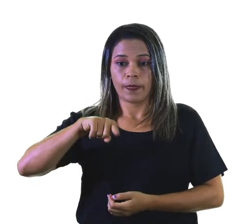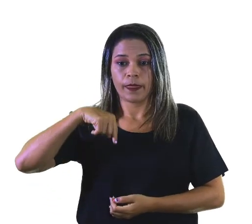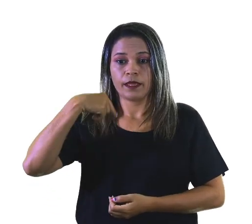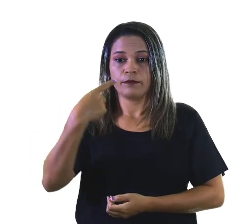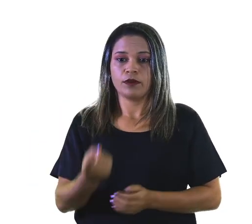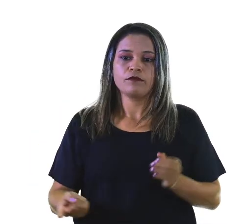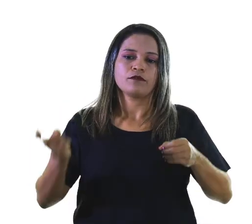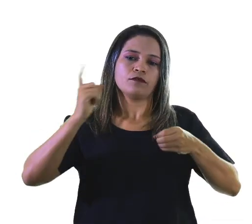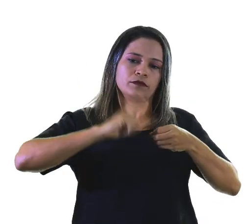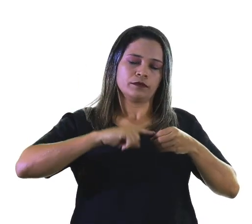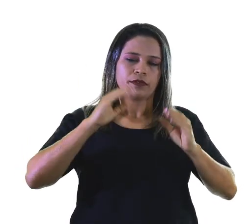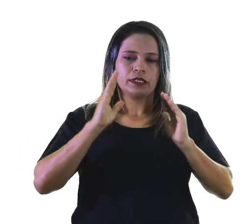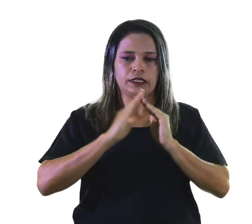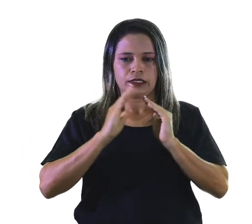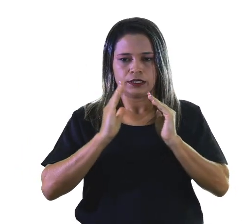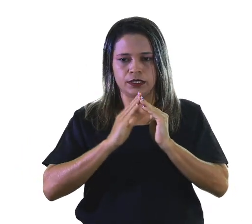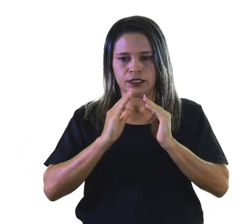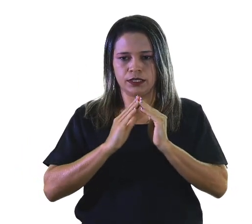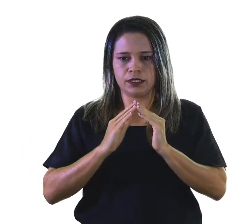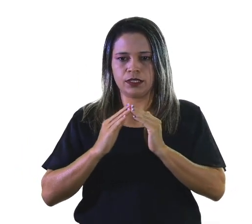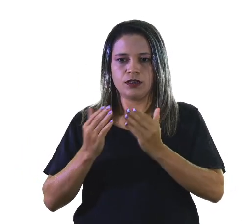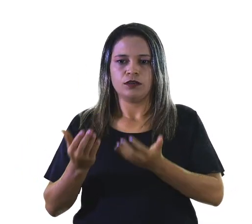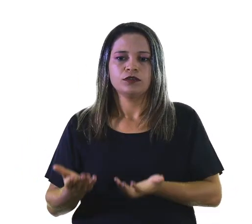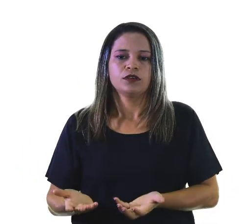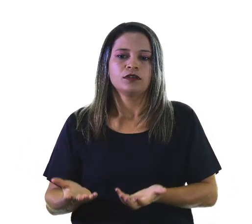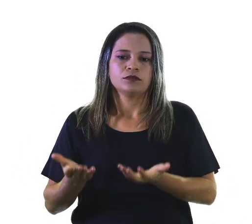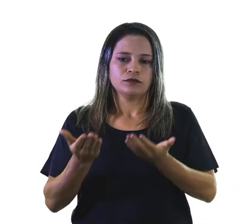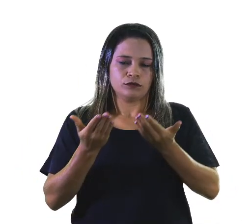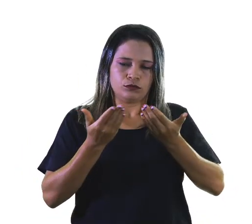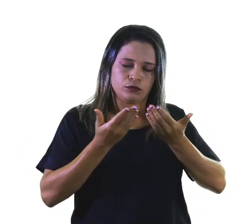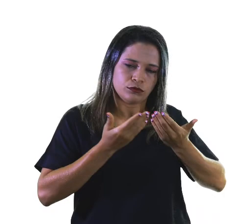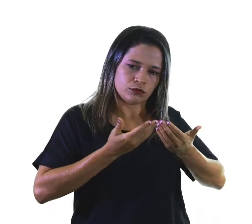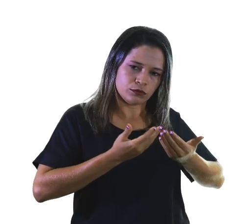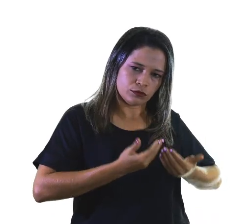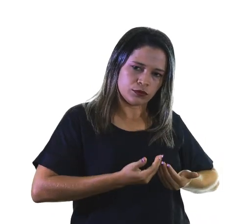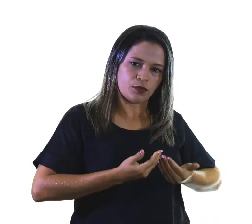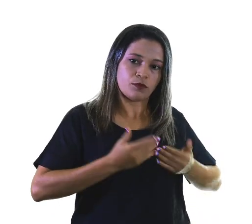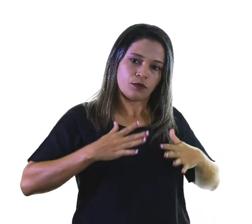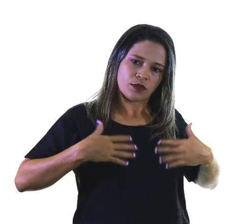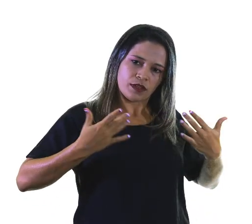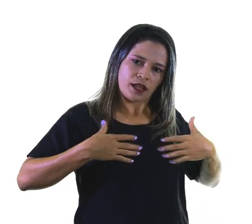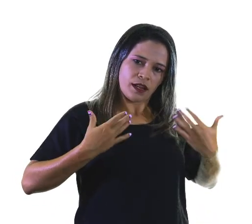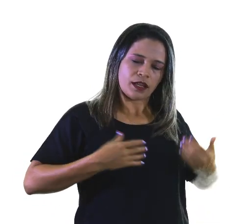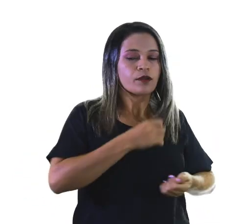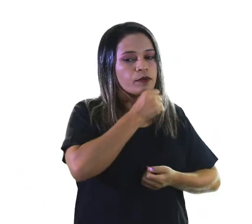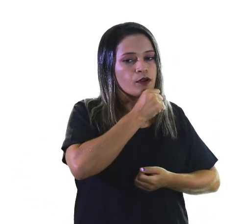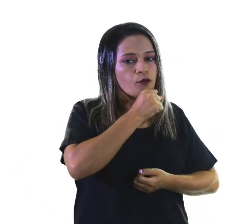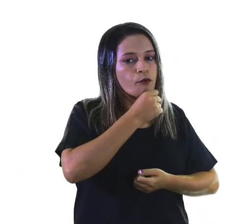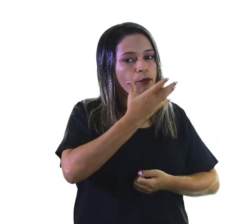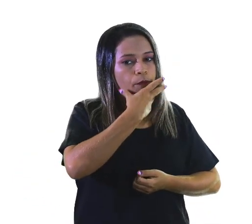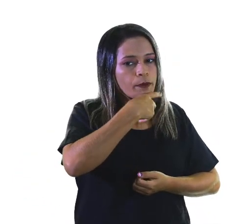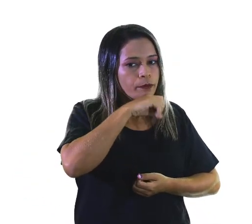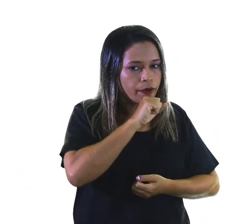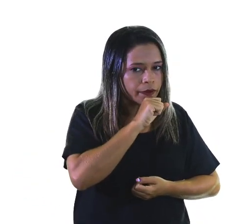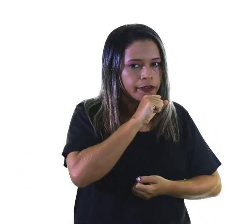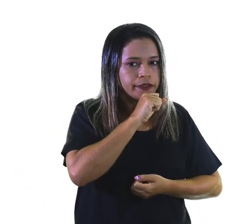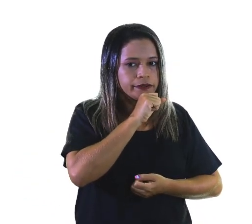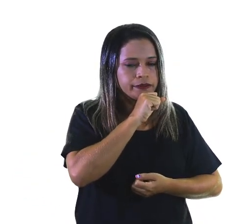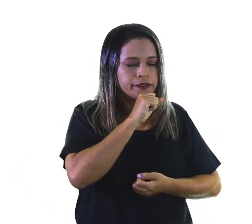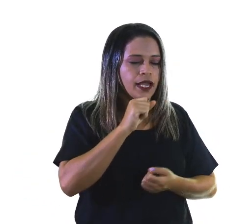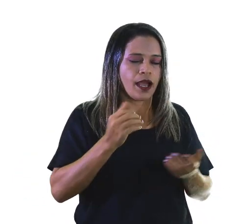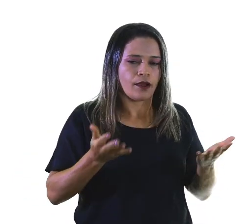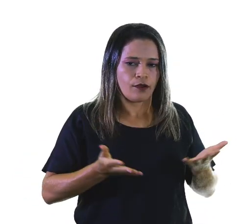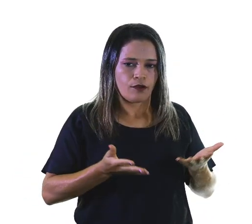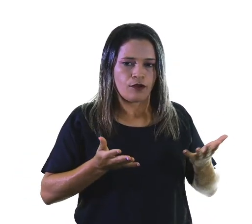à casa, aonde foi recebido com muita alegria por Gepeto, passou-se